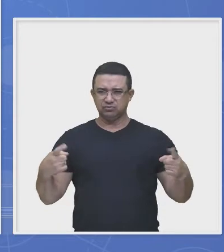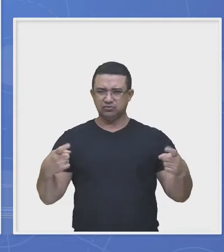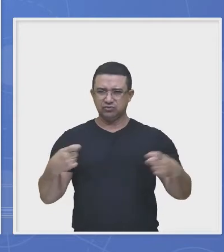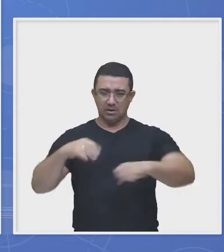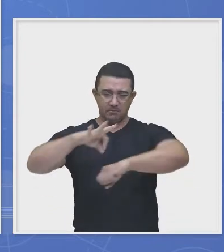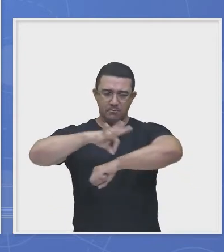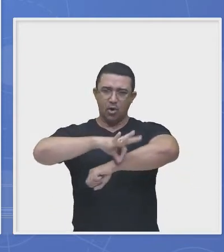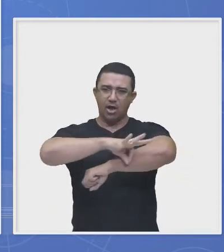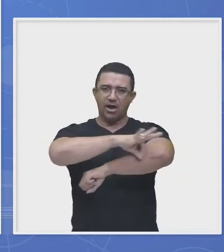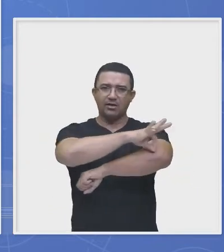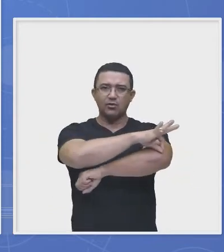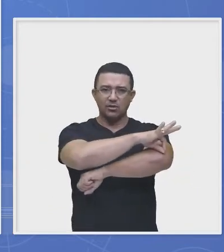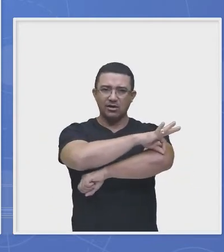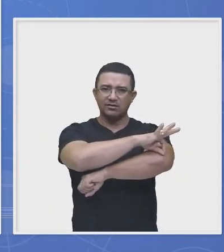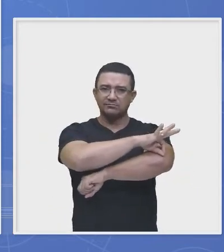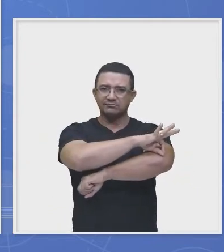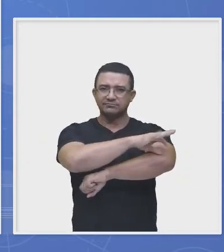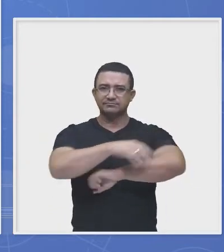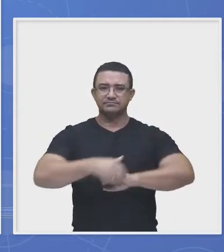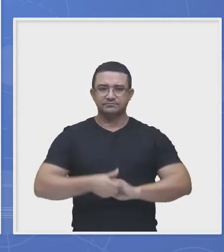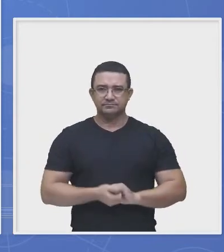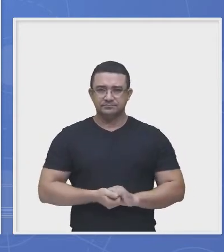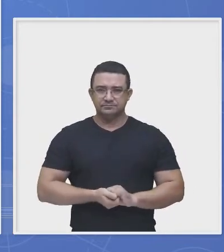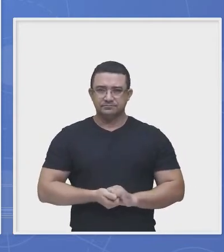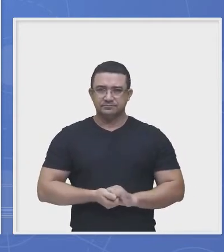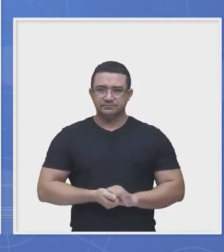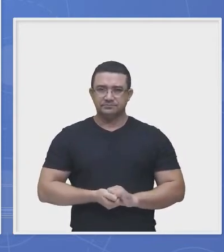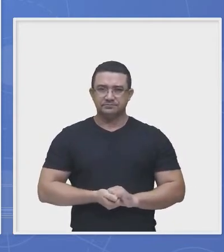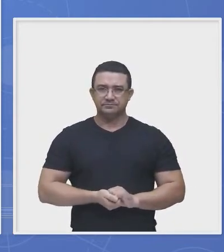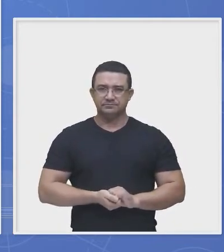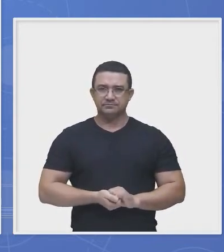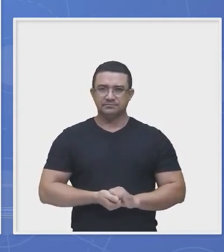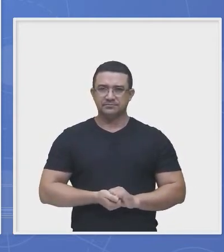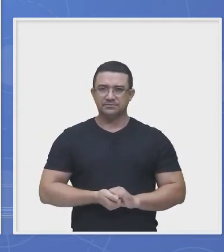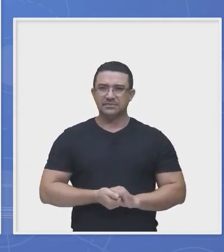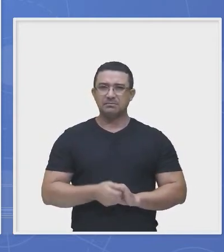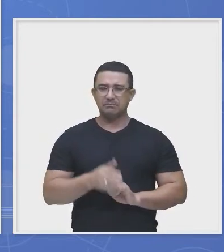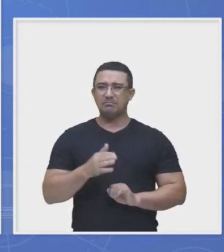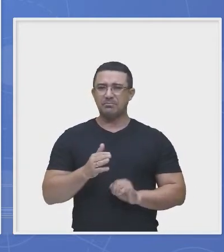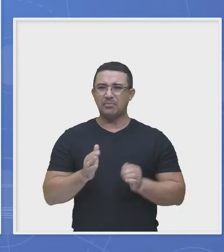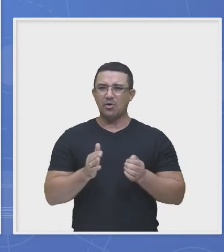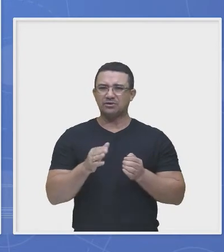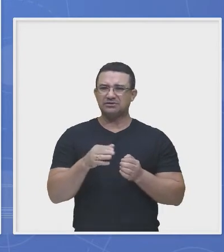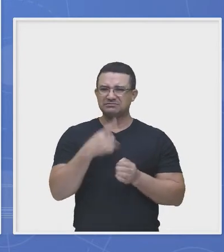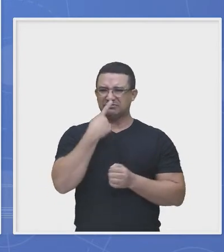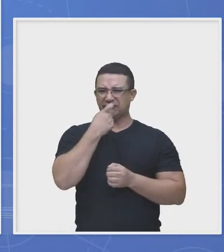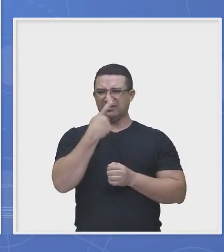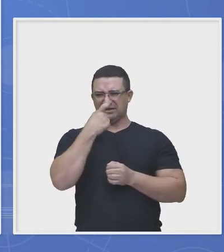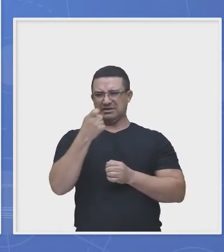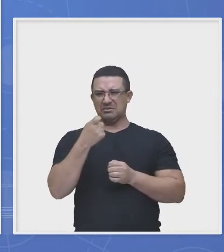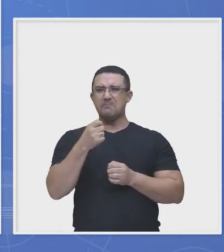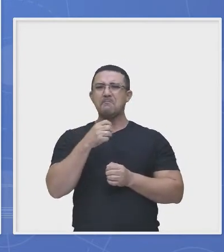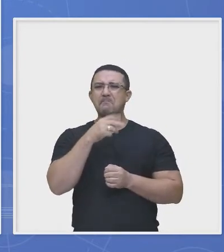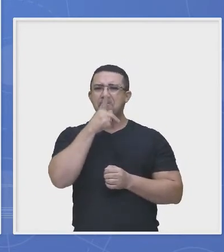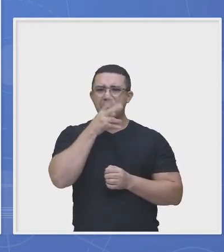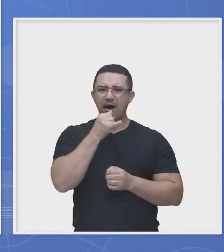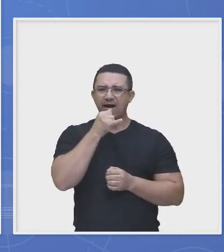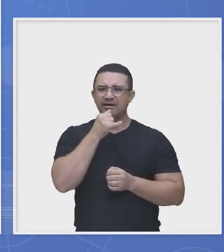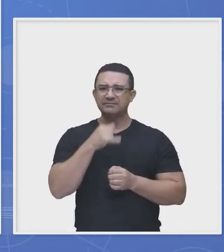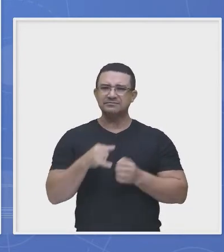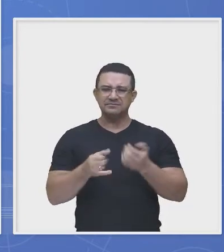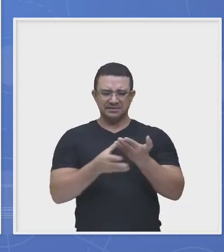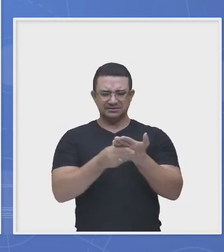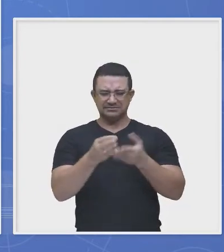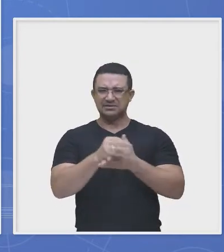com a invariabilidade da clepsidra. Podre meu pai, e a mão que enchi de beijos, roída toda